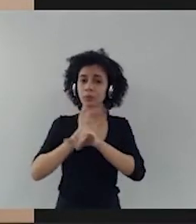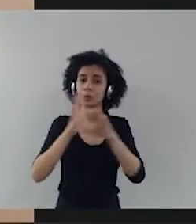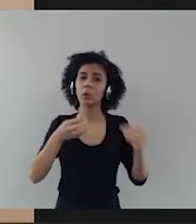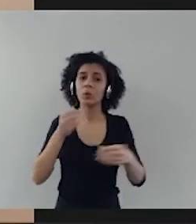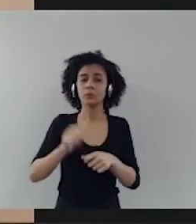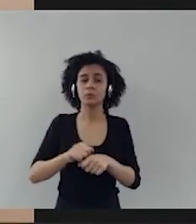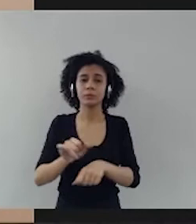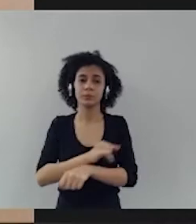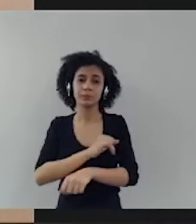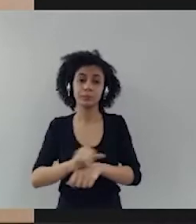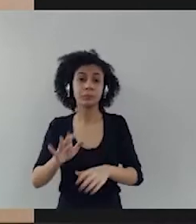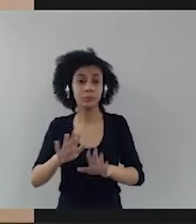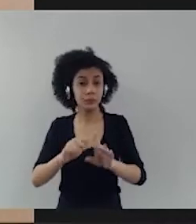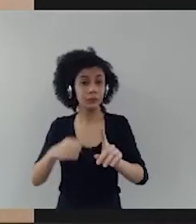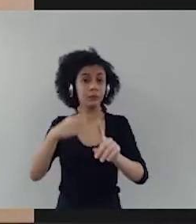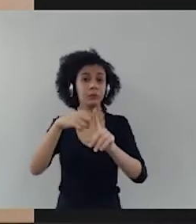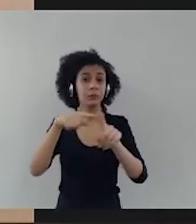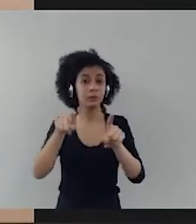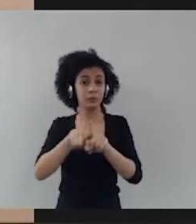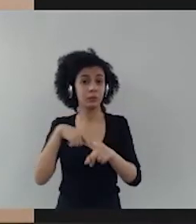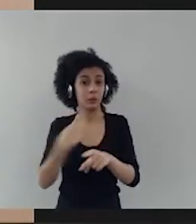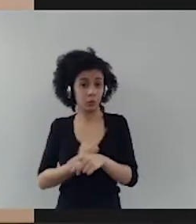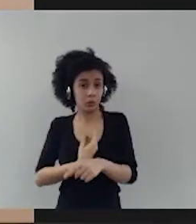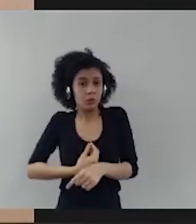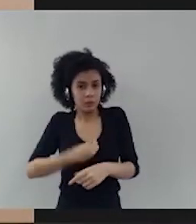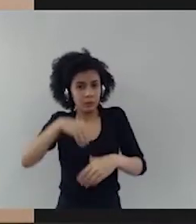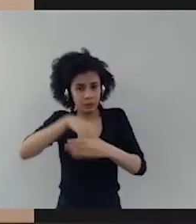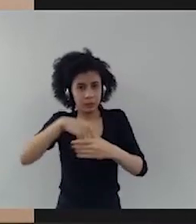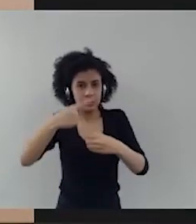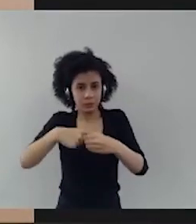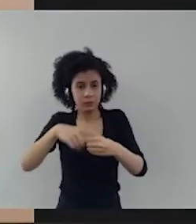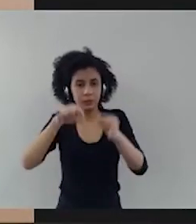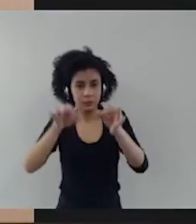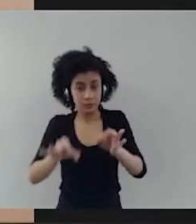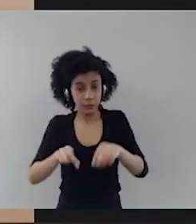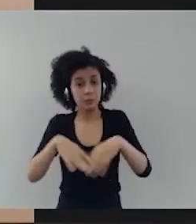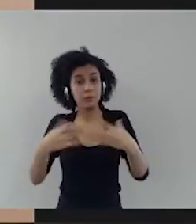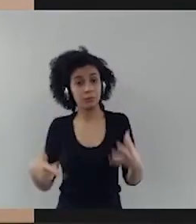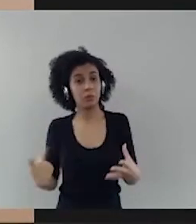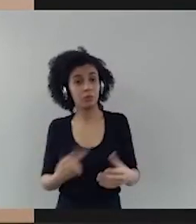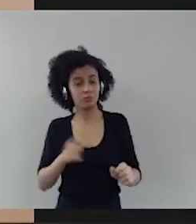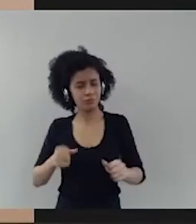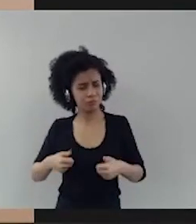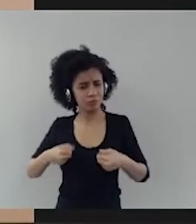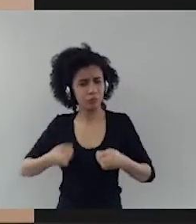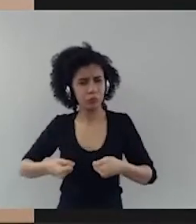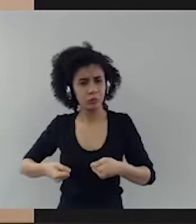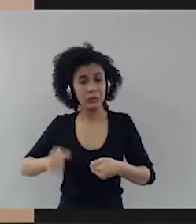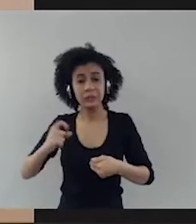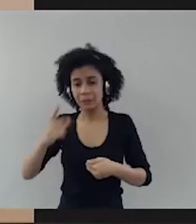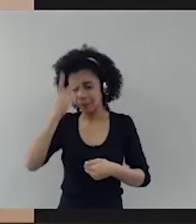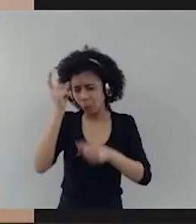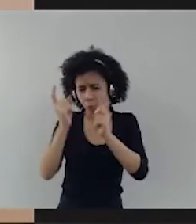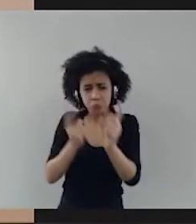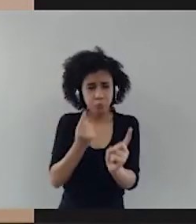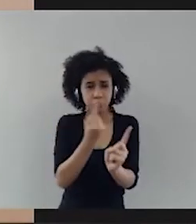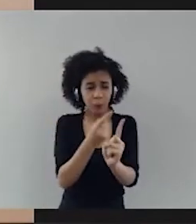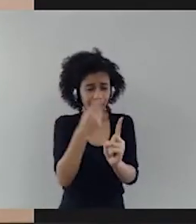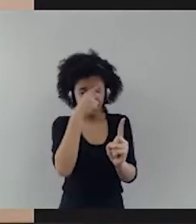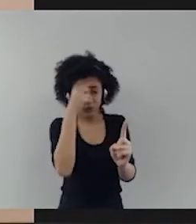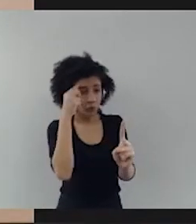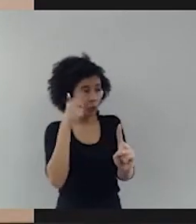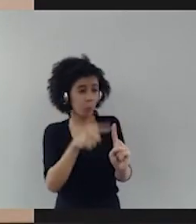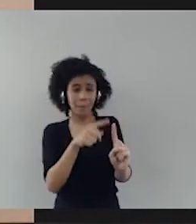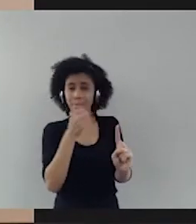E mais que isso, que nós vivemos em cidades e precisamos enfrentar que se um não estiver bem, ninguém